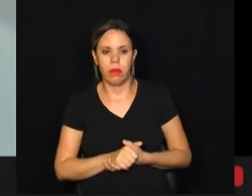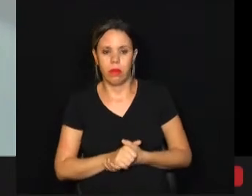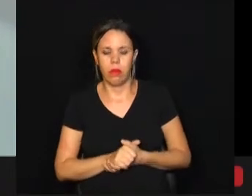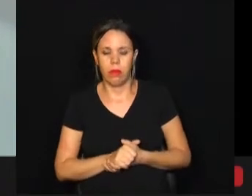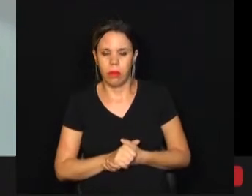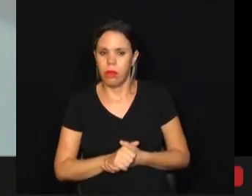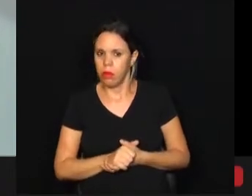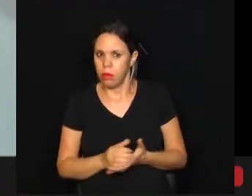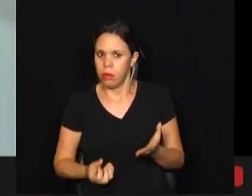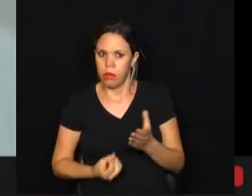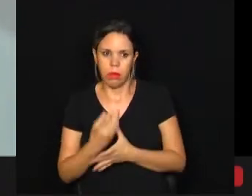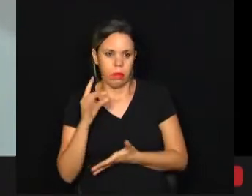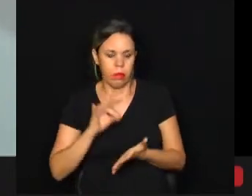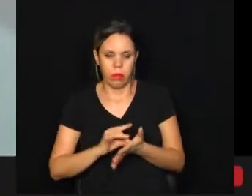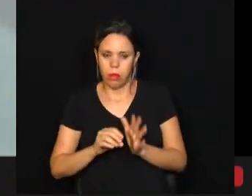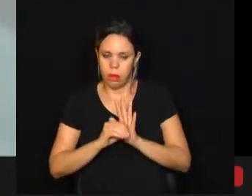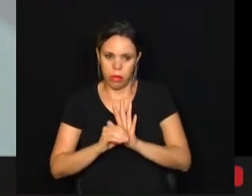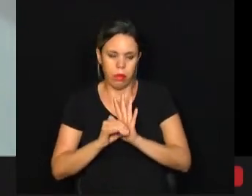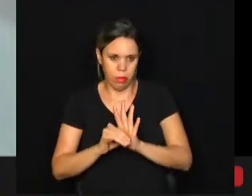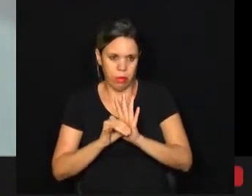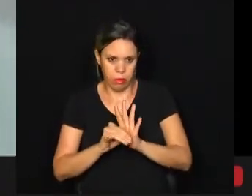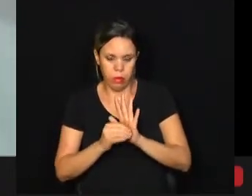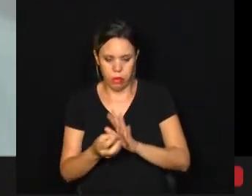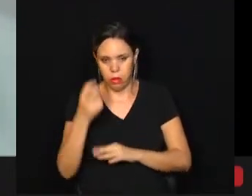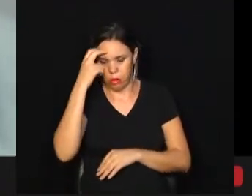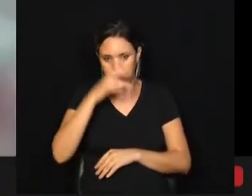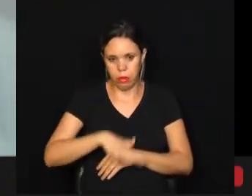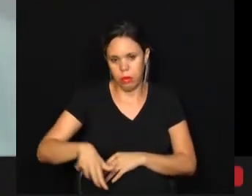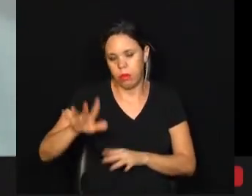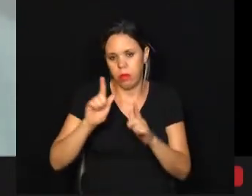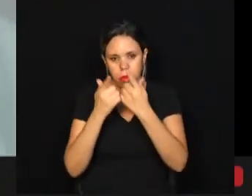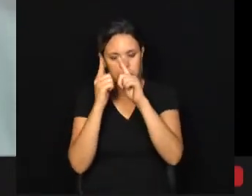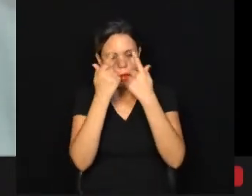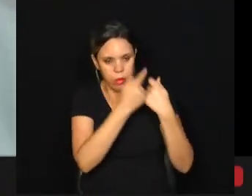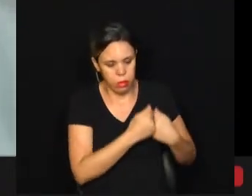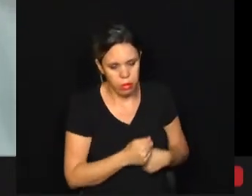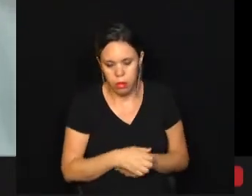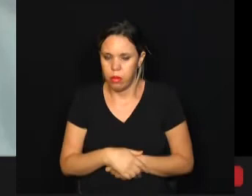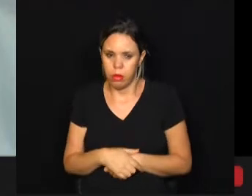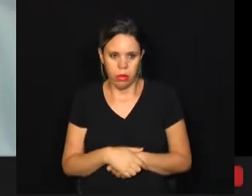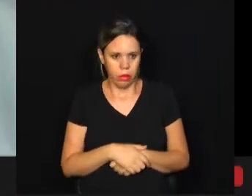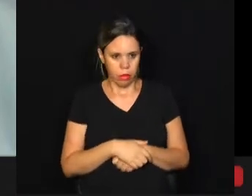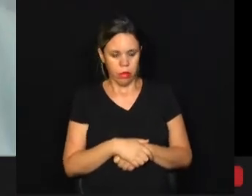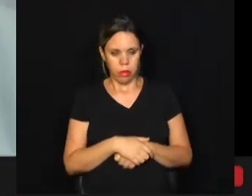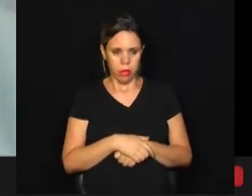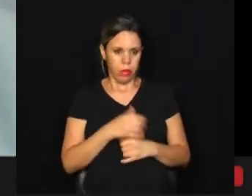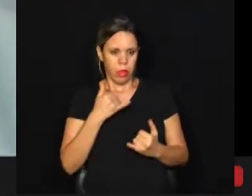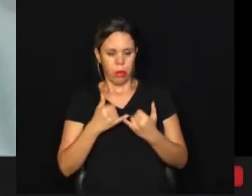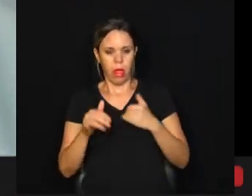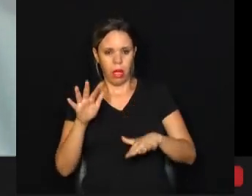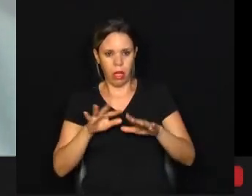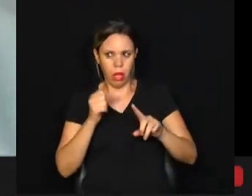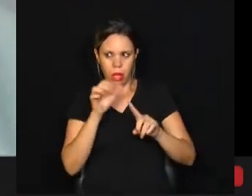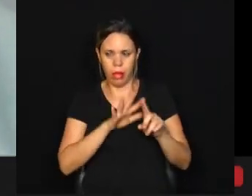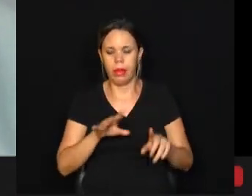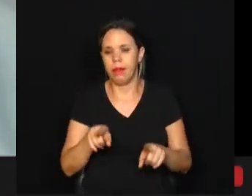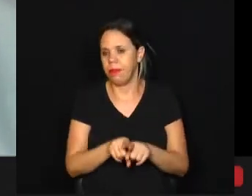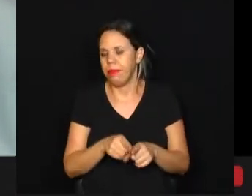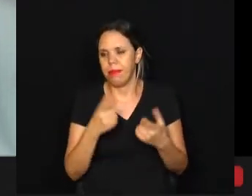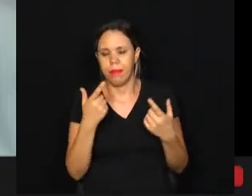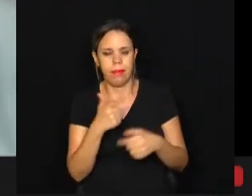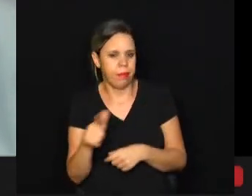formar ou firmar identidades culturais de grupos. Mas parece que, às vezes, a sociedade também não